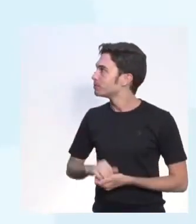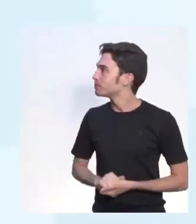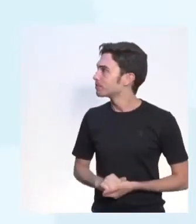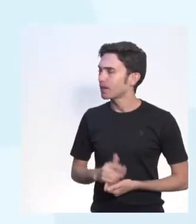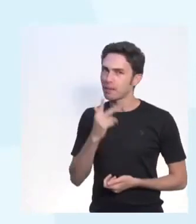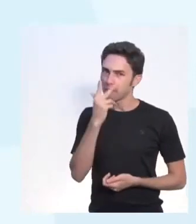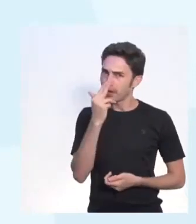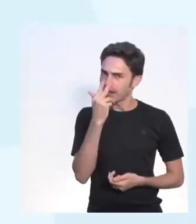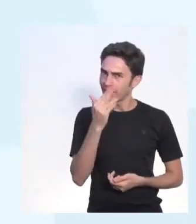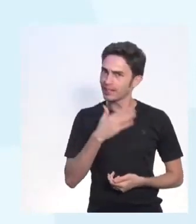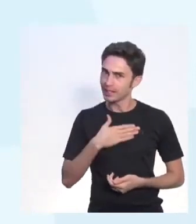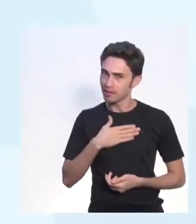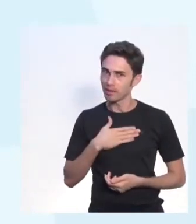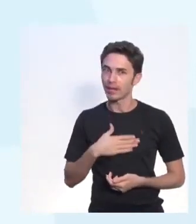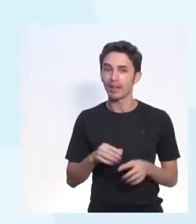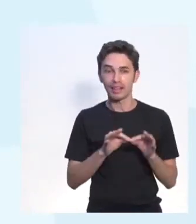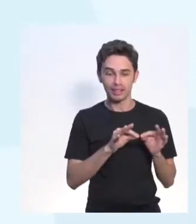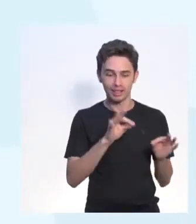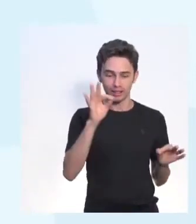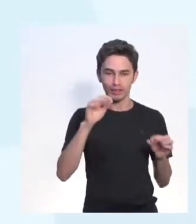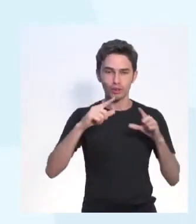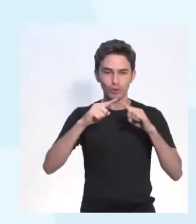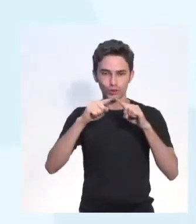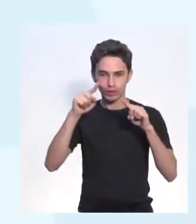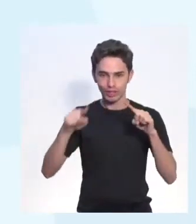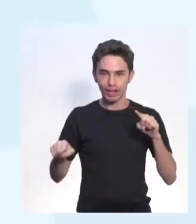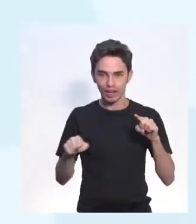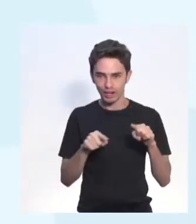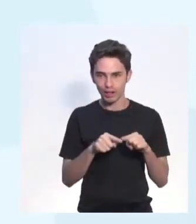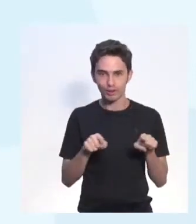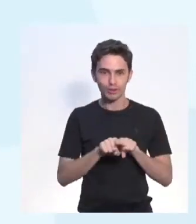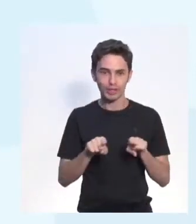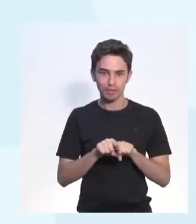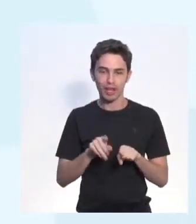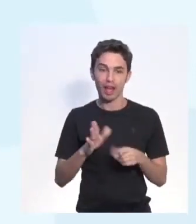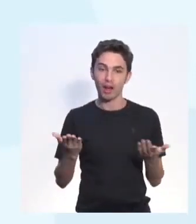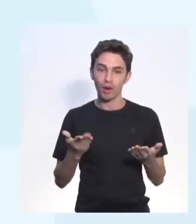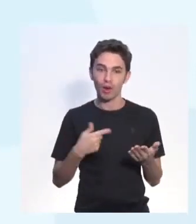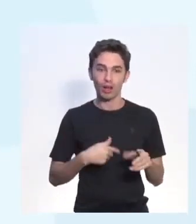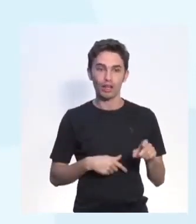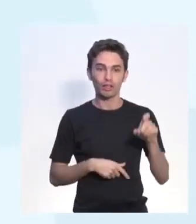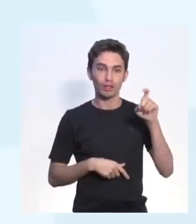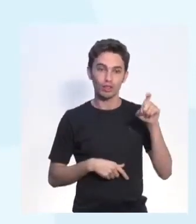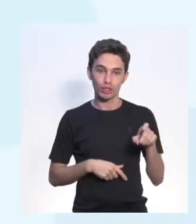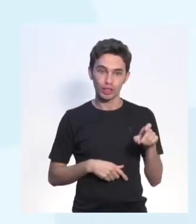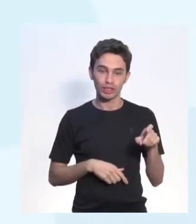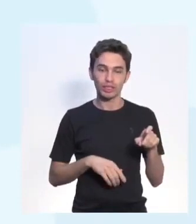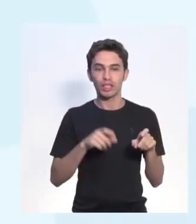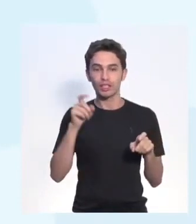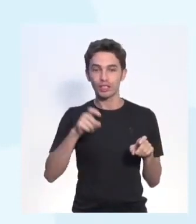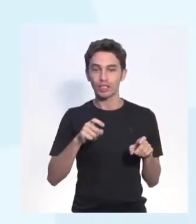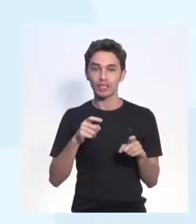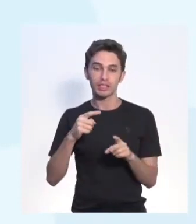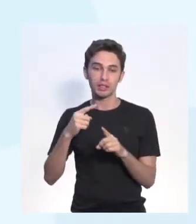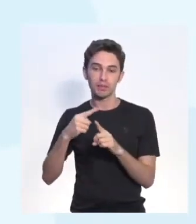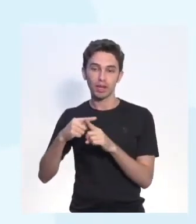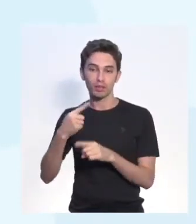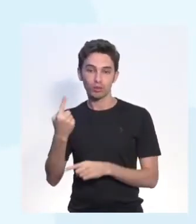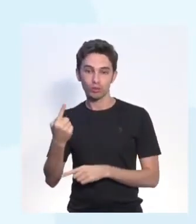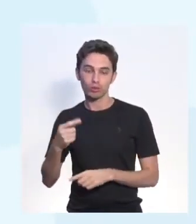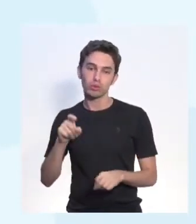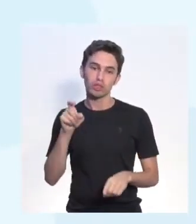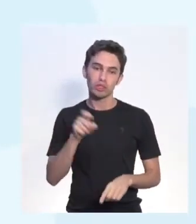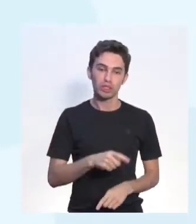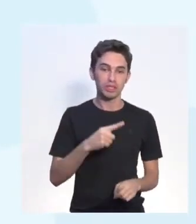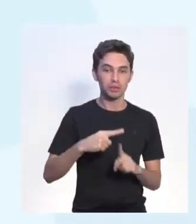minha. A gente tem um triângulo aí também. Agora os lados são x, x mais 1 e x mais 2. Lembrando que você pode anotar em qualquer ordem,